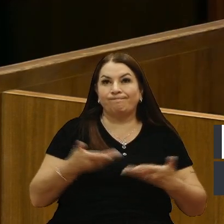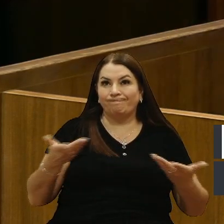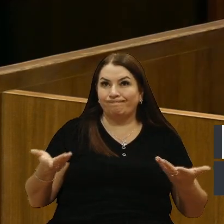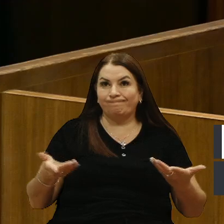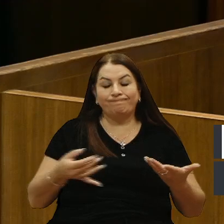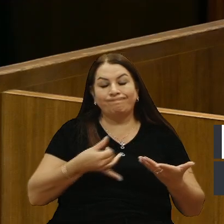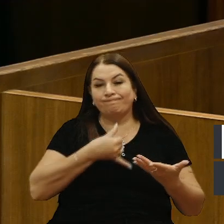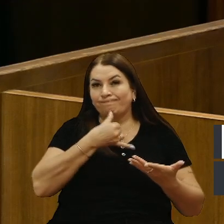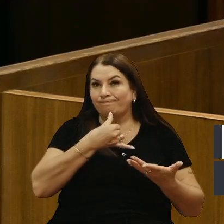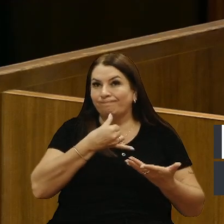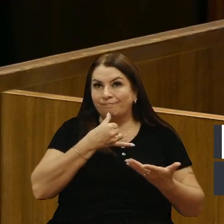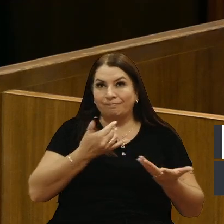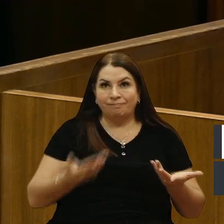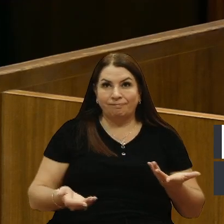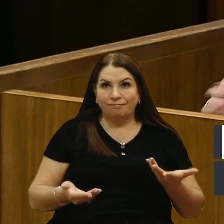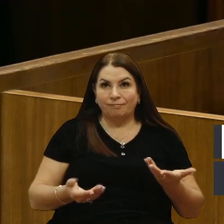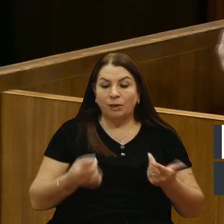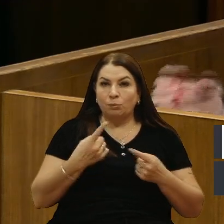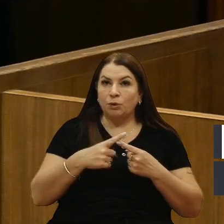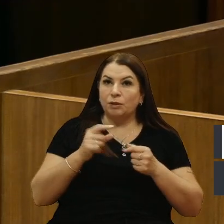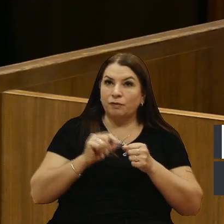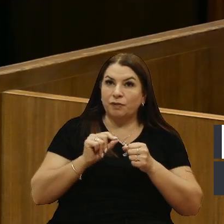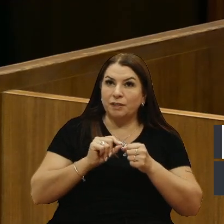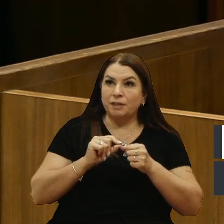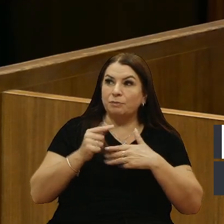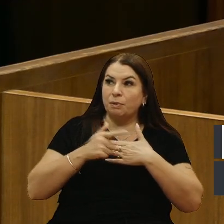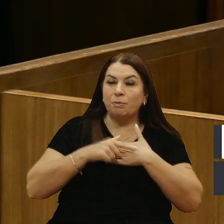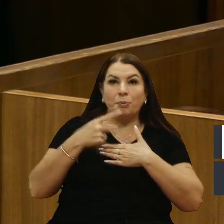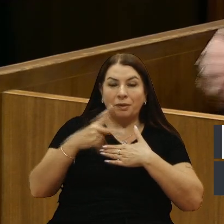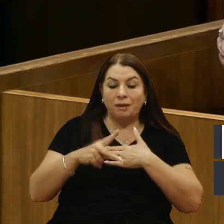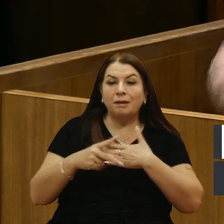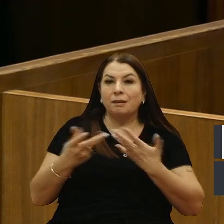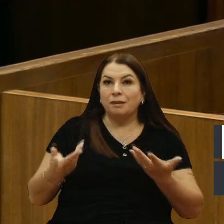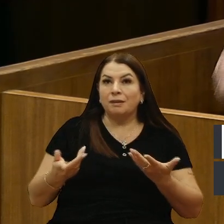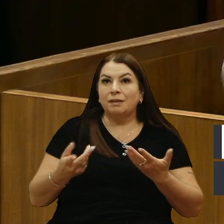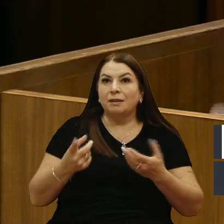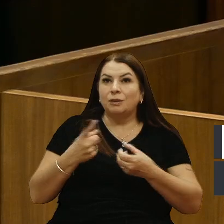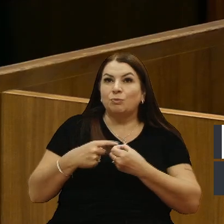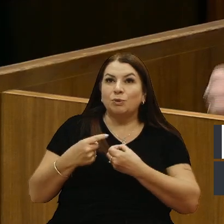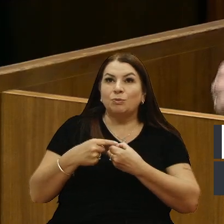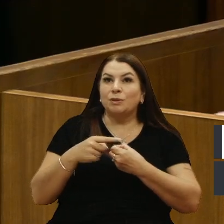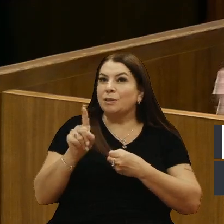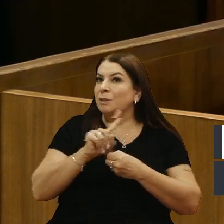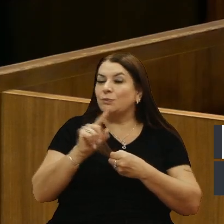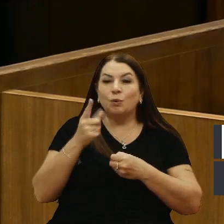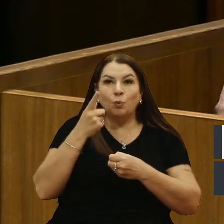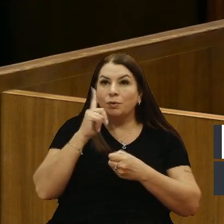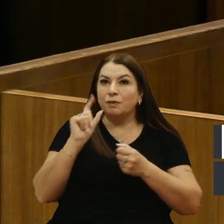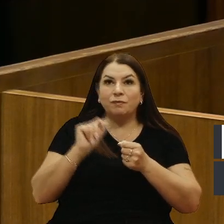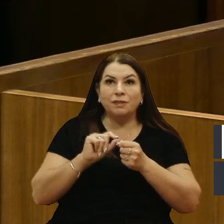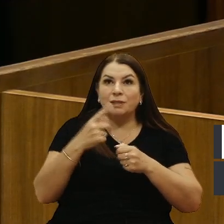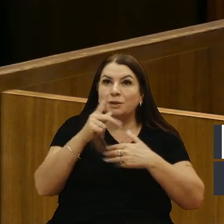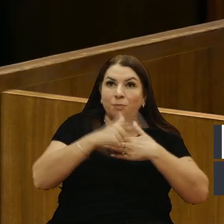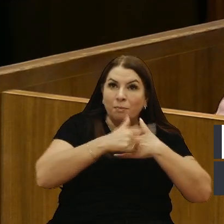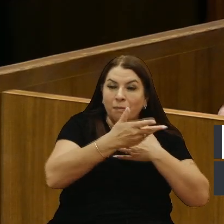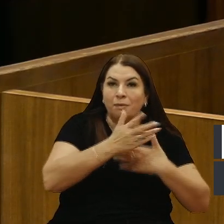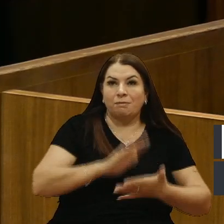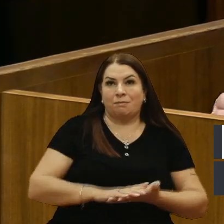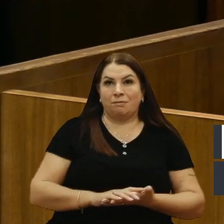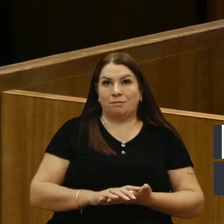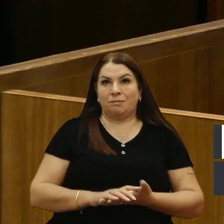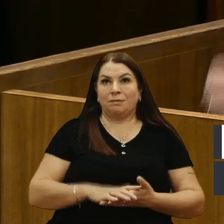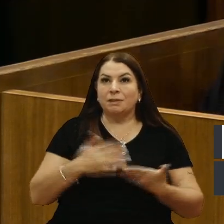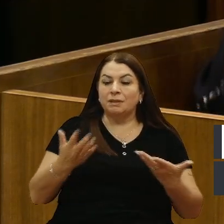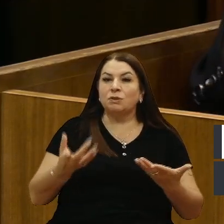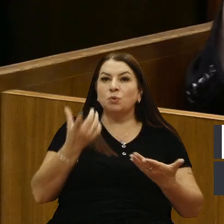É triste, porque ele está fazendo a parte dele. E o município não está conseguindo fazer a sua parte. E aí a